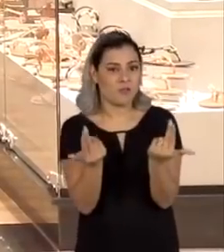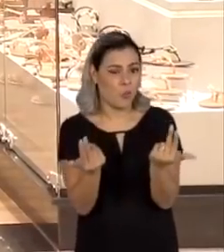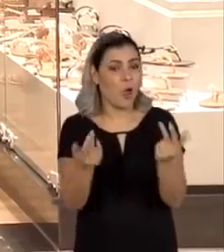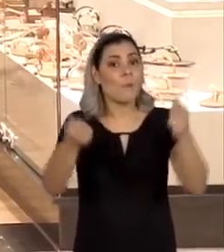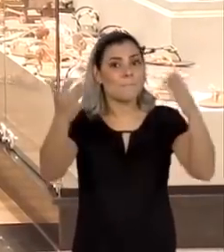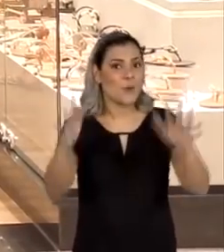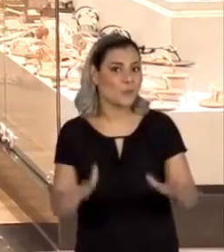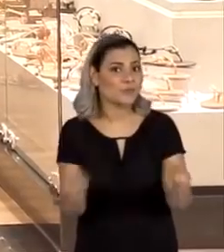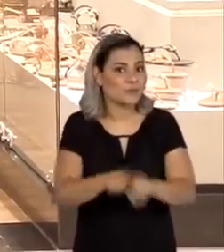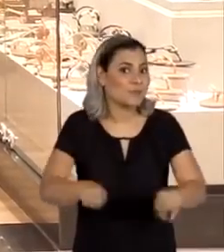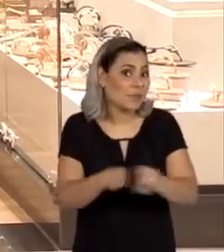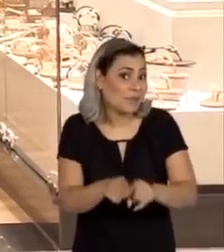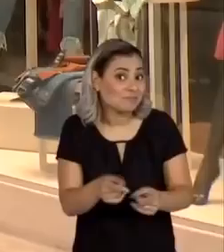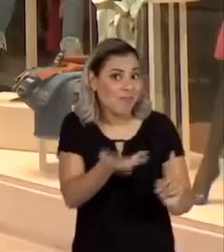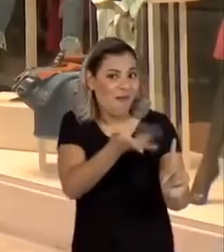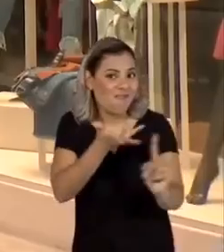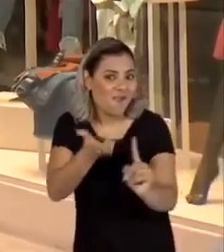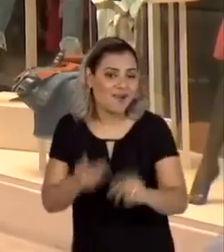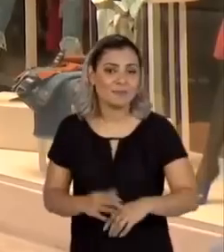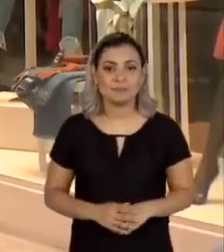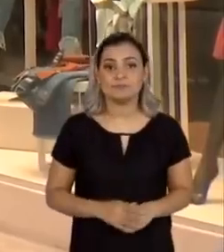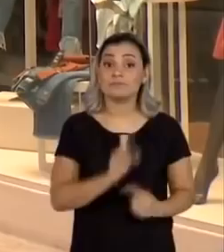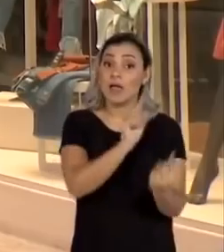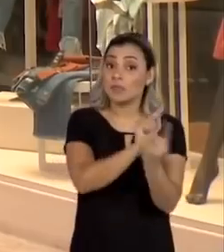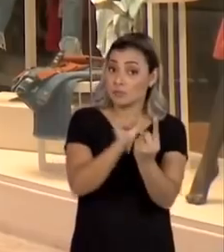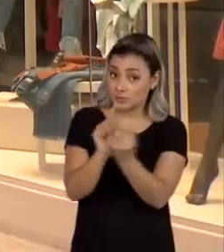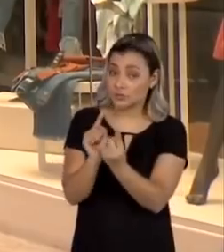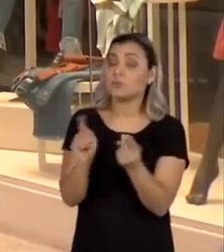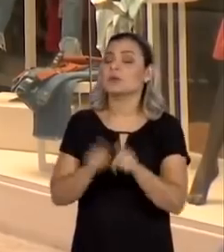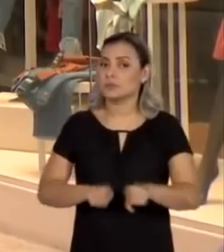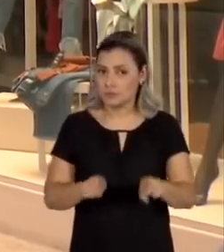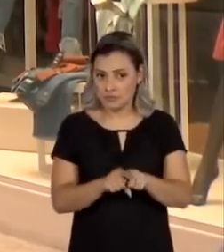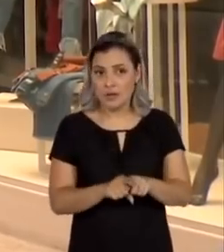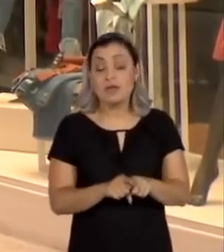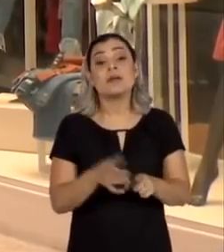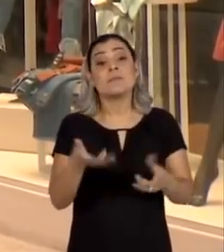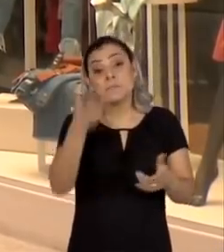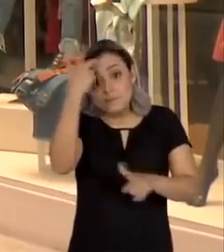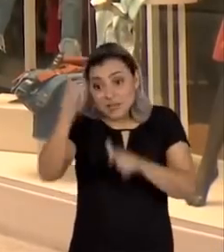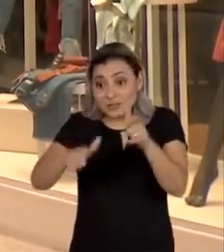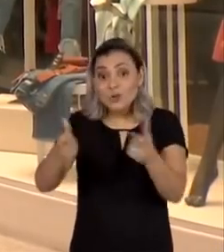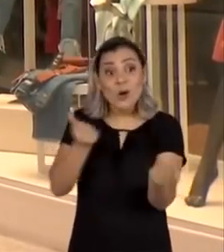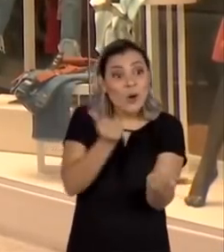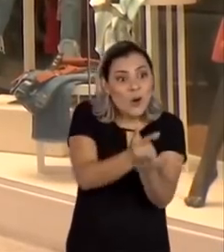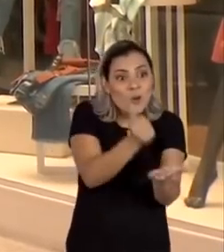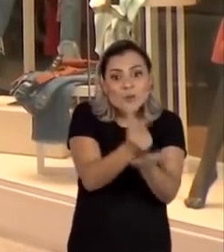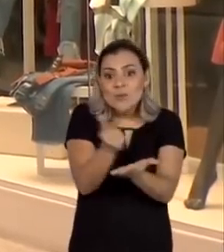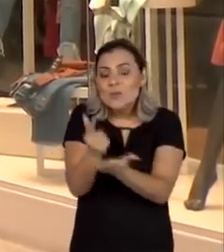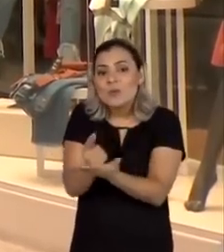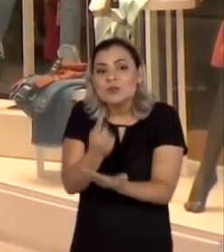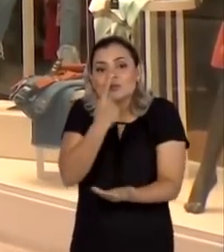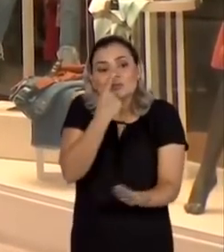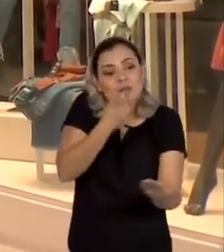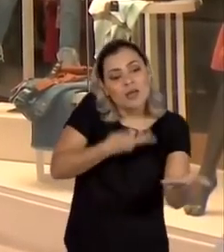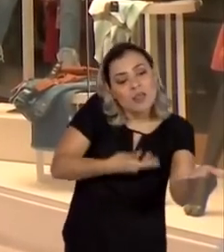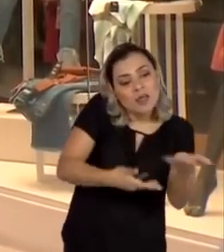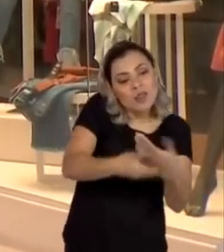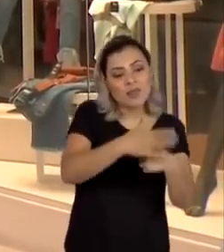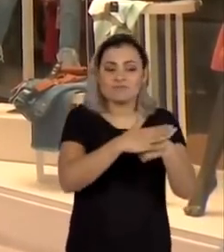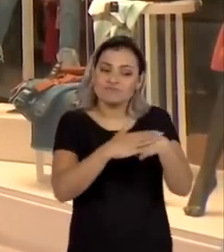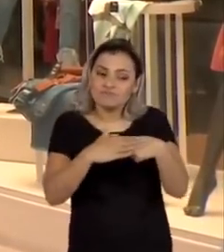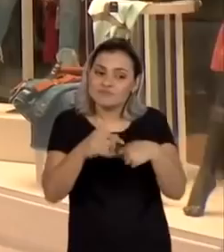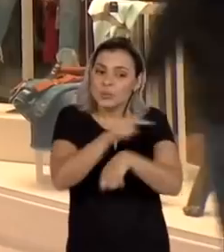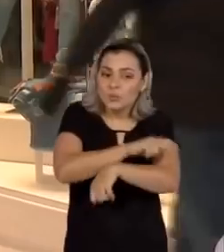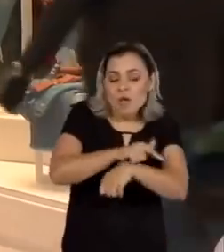a preferência dos clientes. Acho que o atendimento, né? Ainda também, ainda o consumidor, essa aproximação que tem